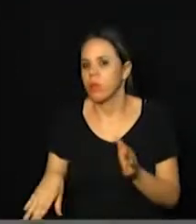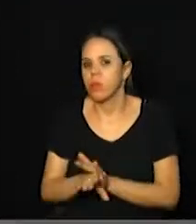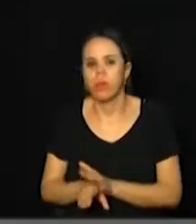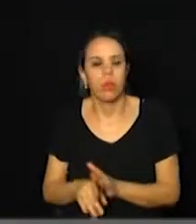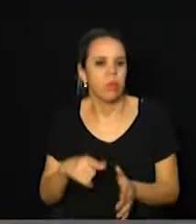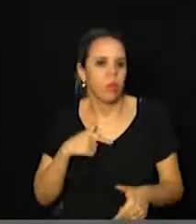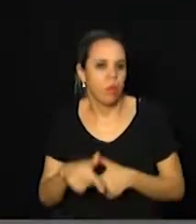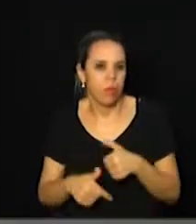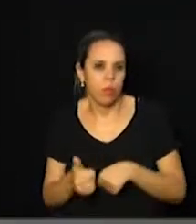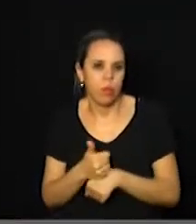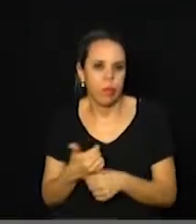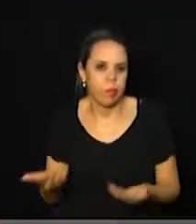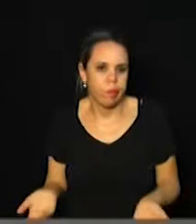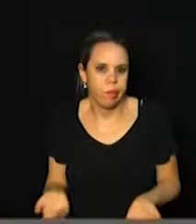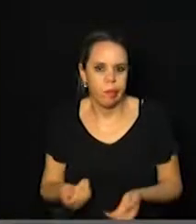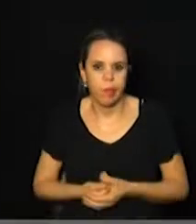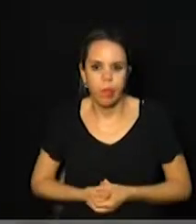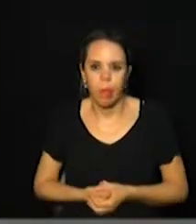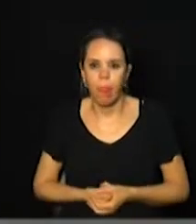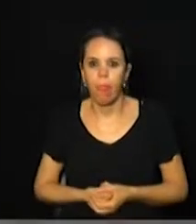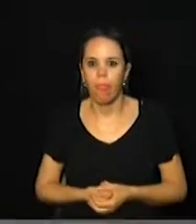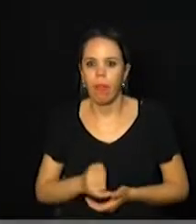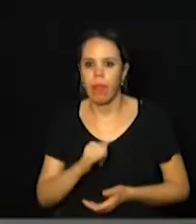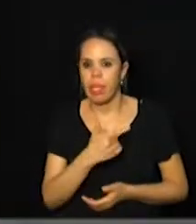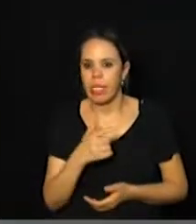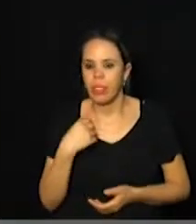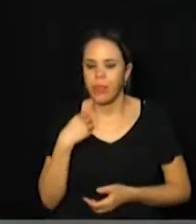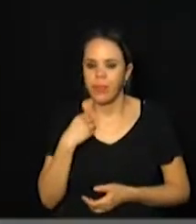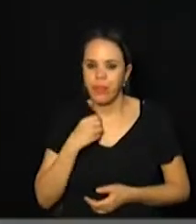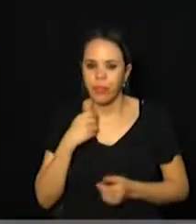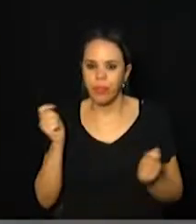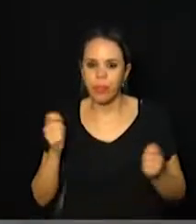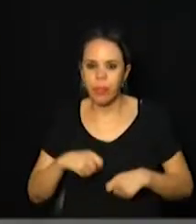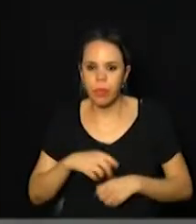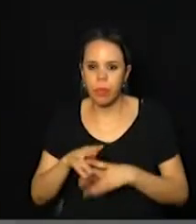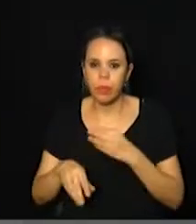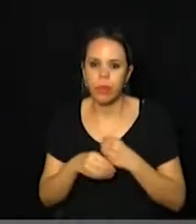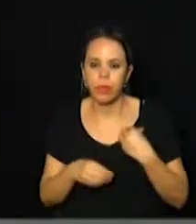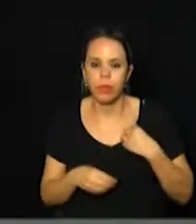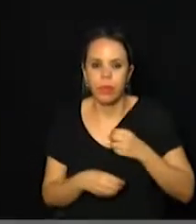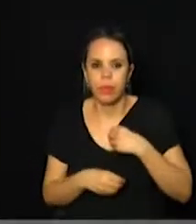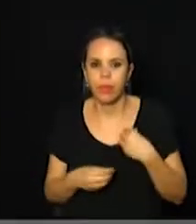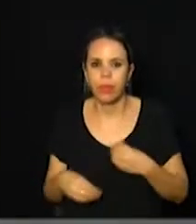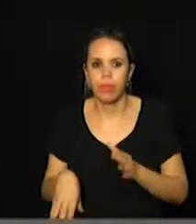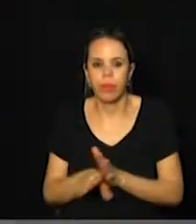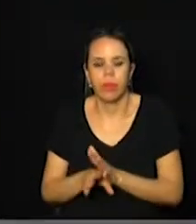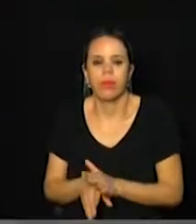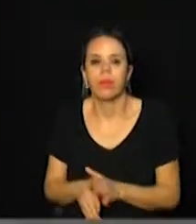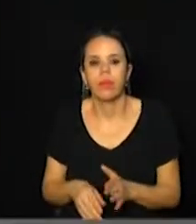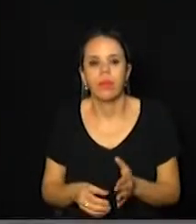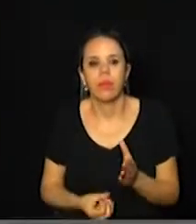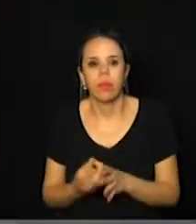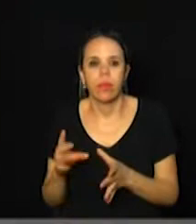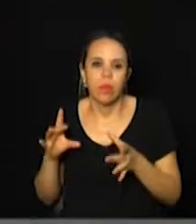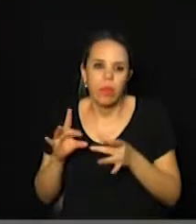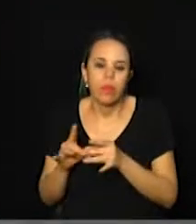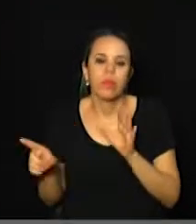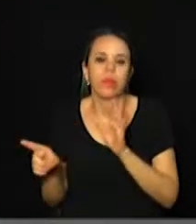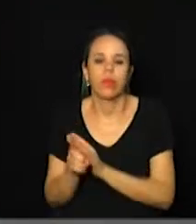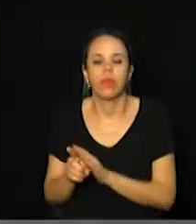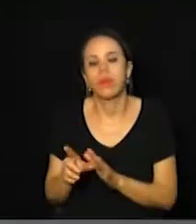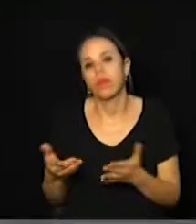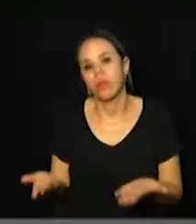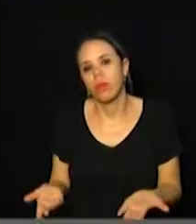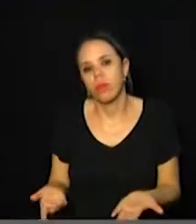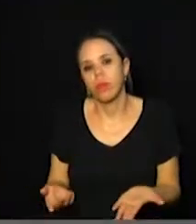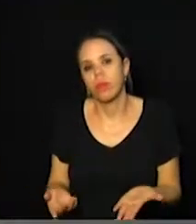tem que ter o trabalhador se não tivesse se eu pudesse implantar o céu Sério Queria vir então queria monopólio que no final